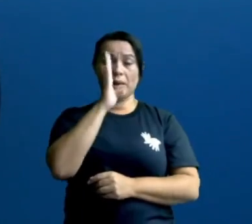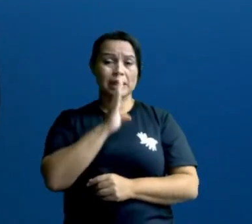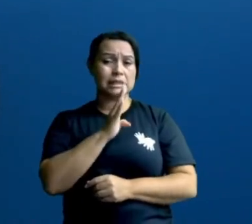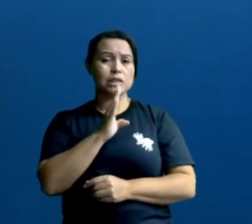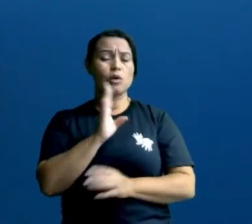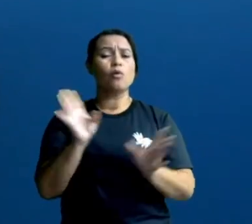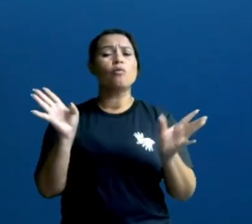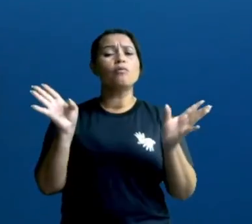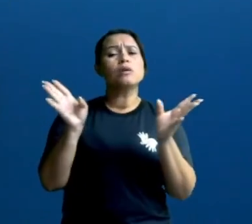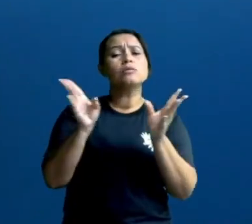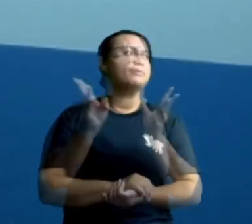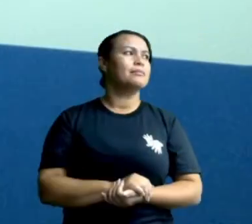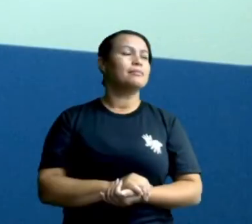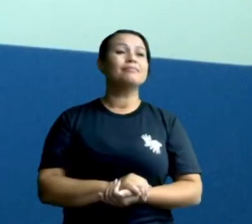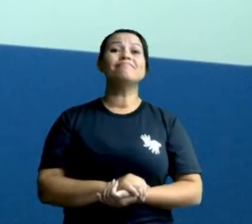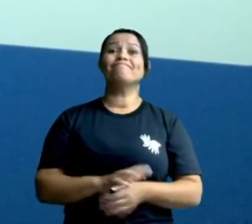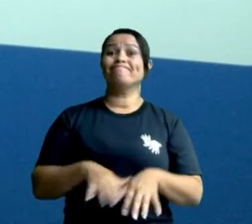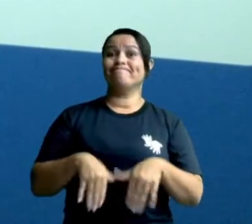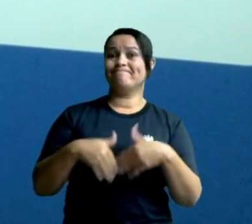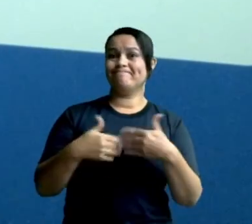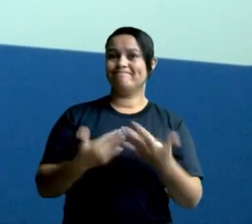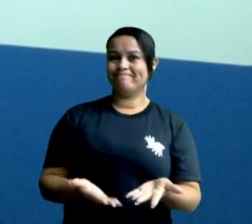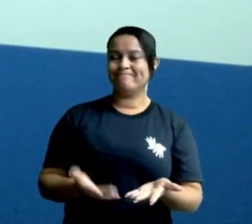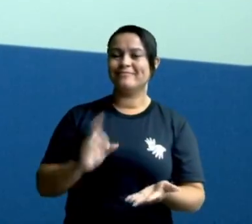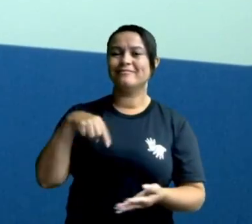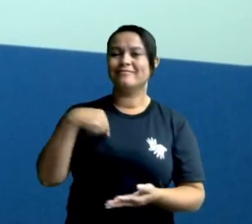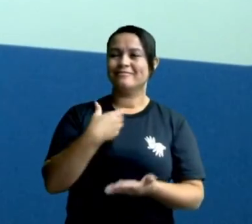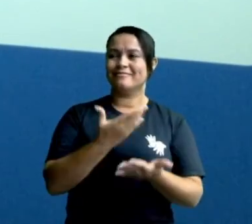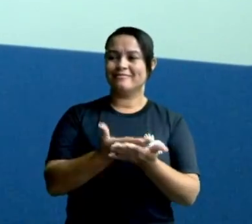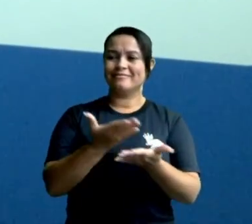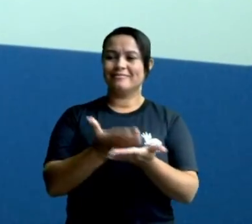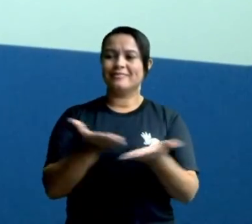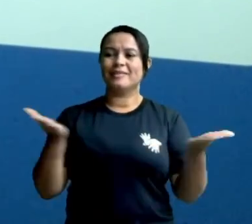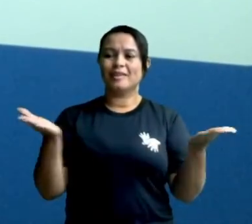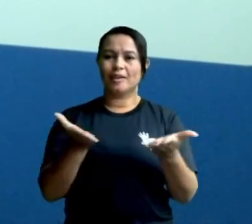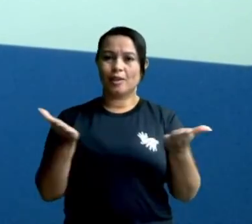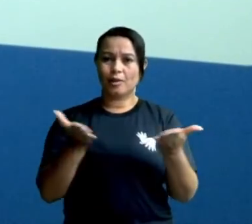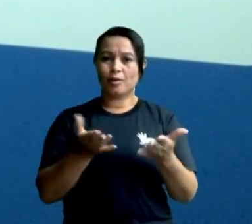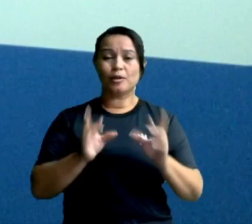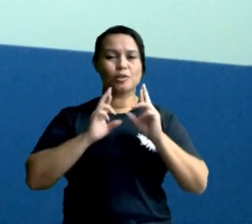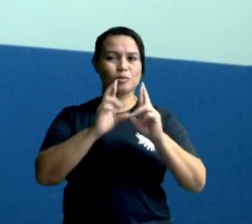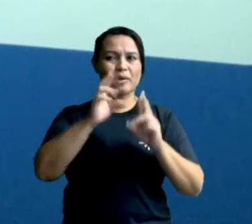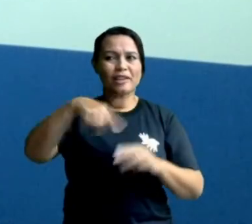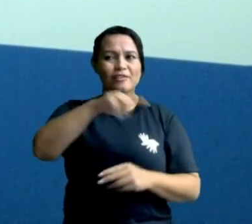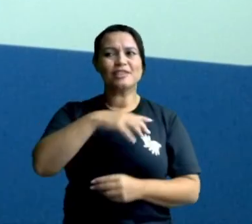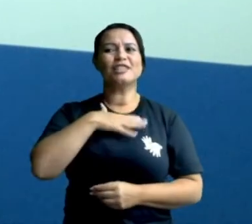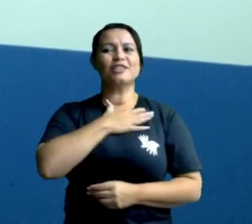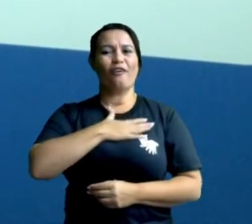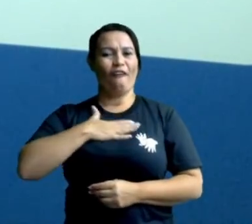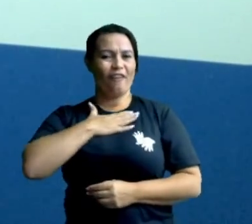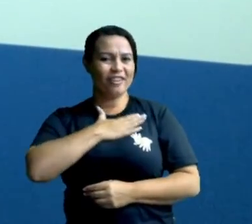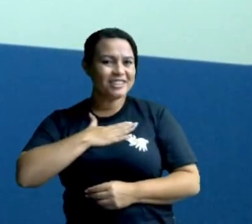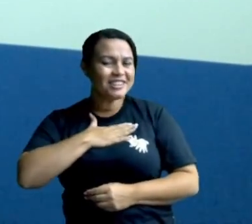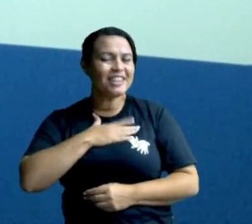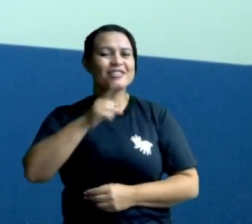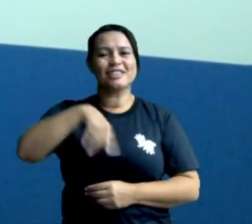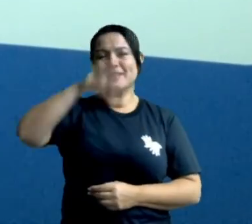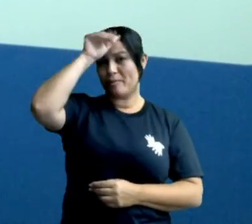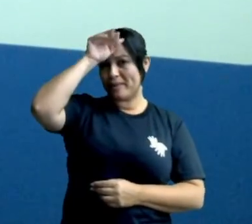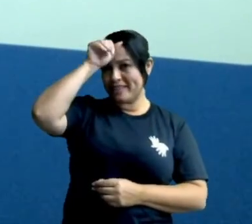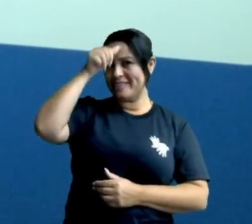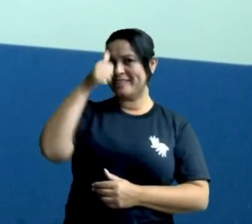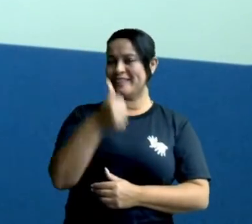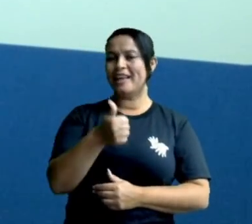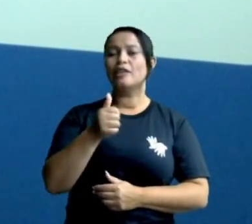certo faz o resumo aí bem legal 11 a gente Essa foi a nossa aula de hoje eu espero que vocês tenham gostado que vocês tenham